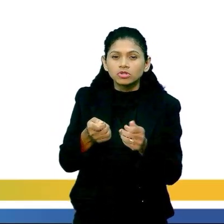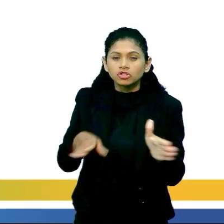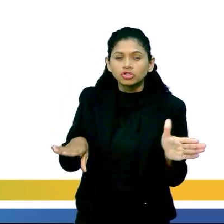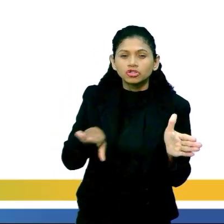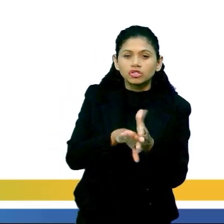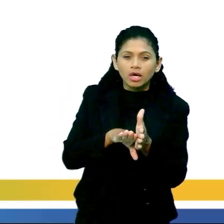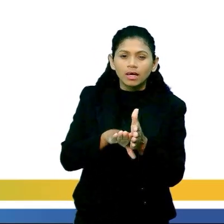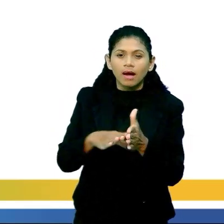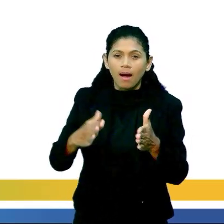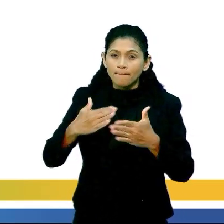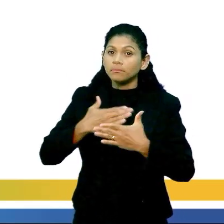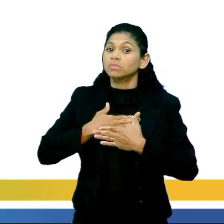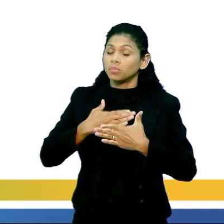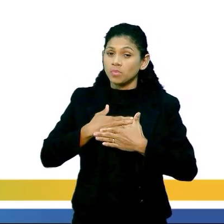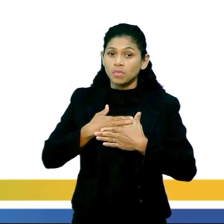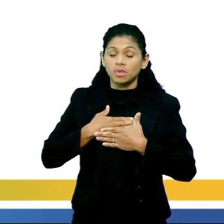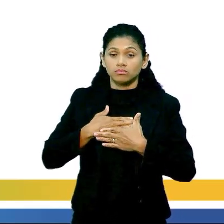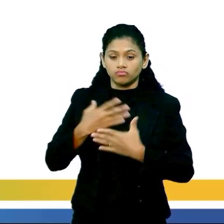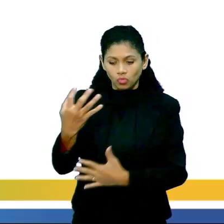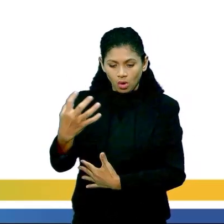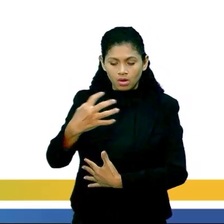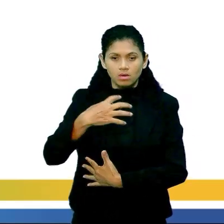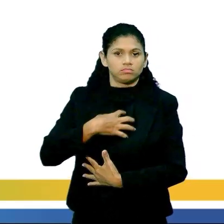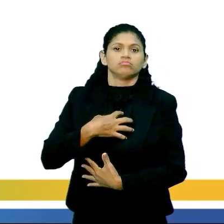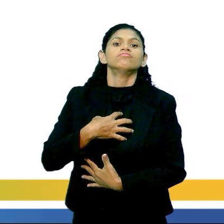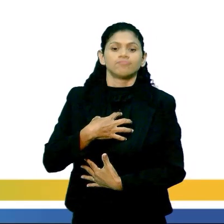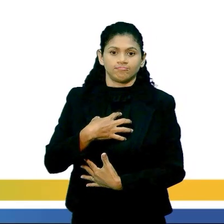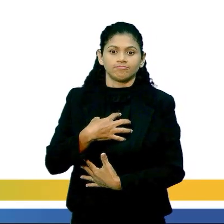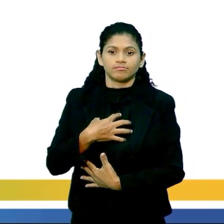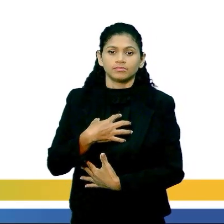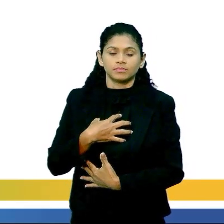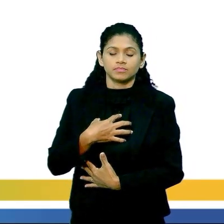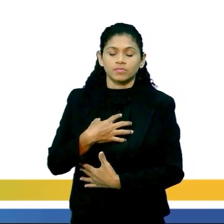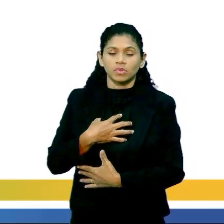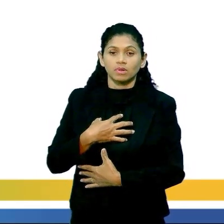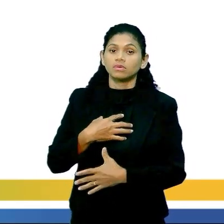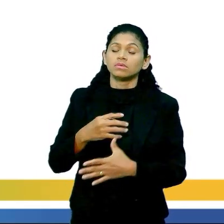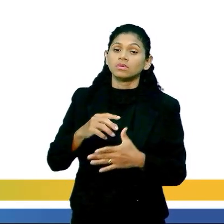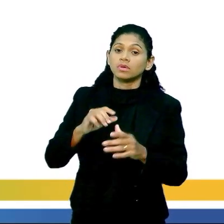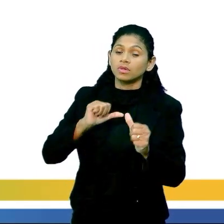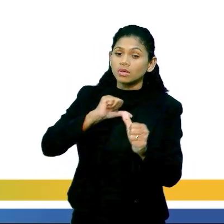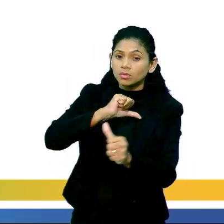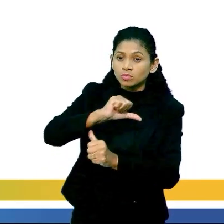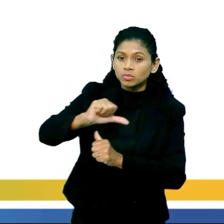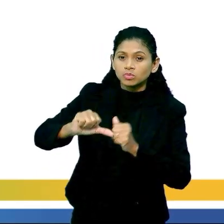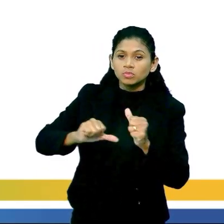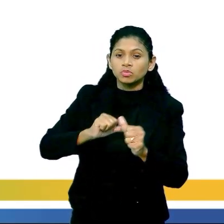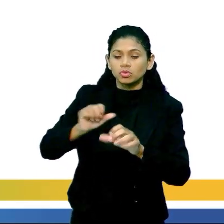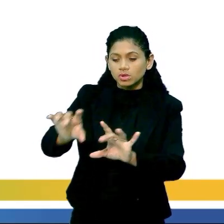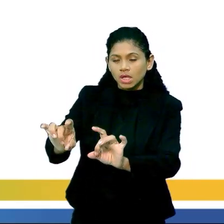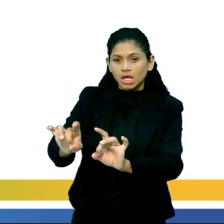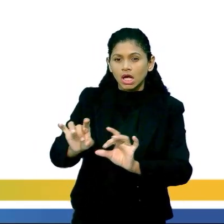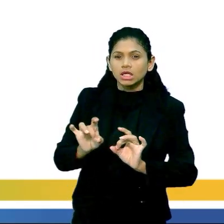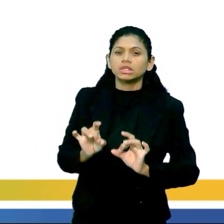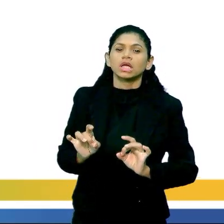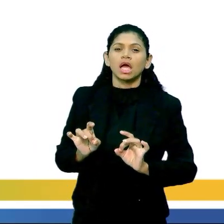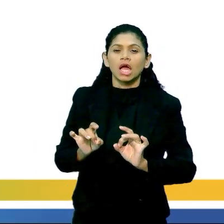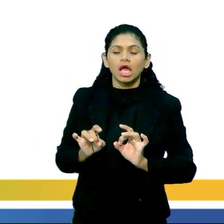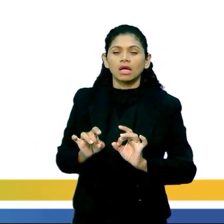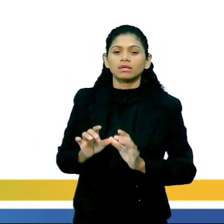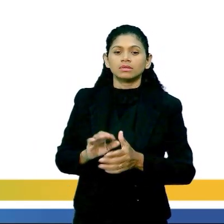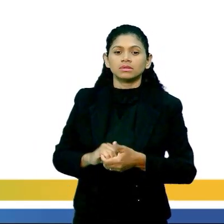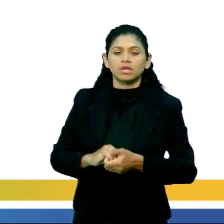É uma inversão que muda toda a estética, toda a razão do movimento. A técnica da dança tem apenas